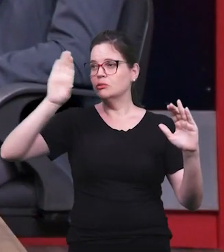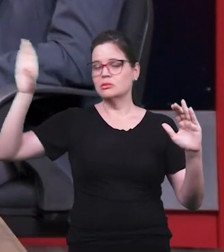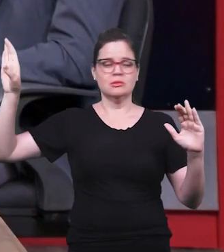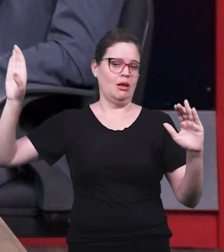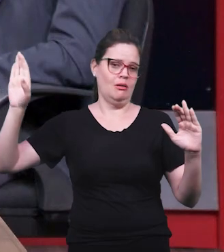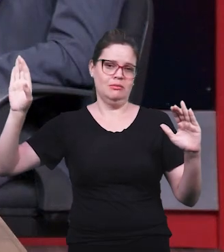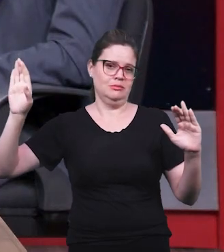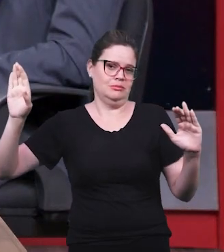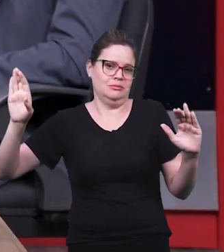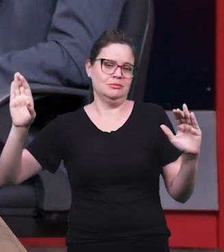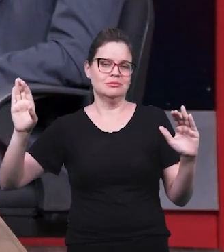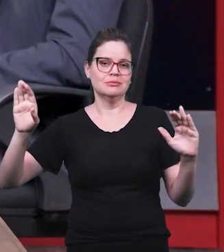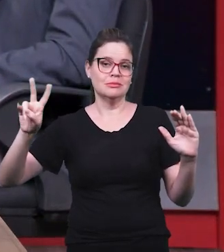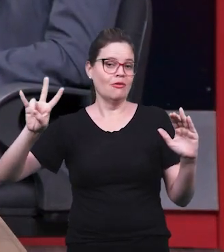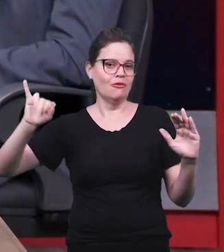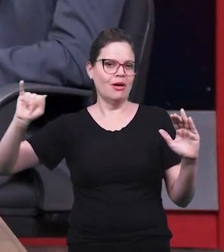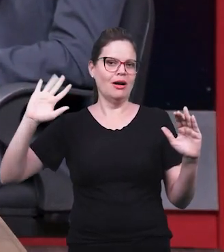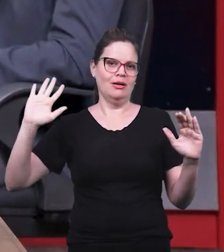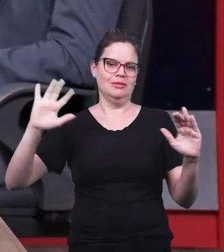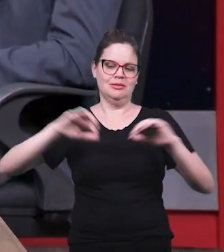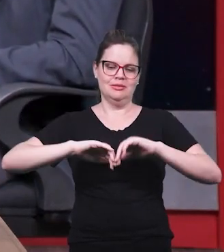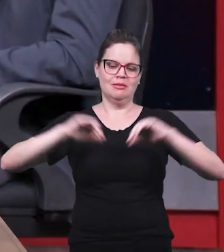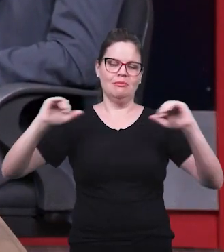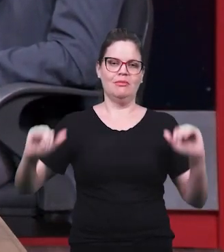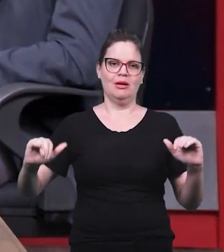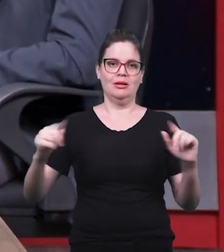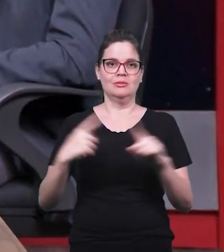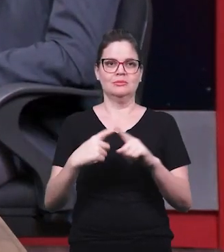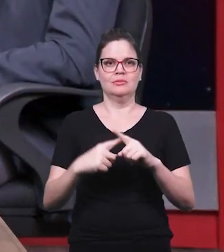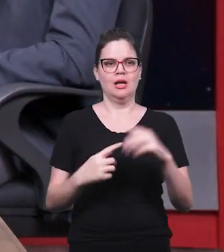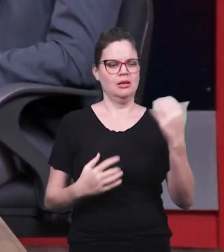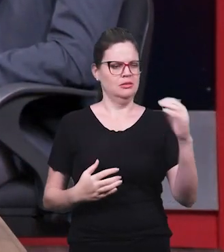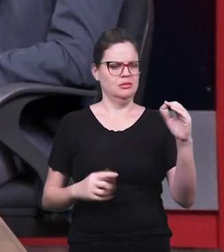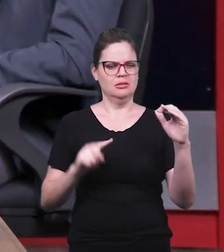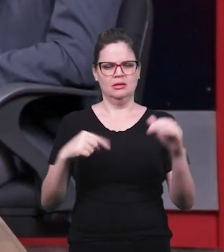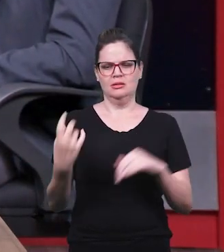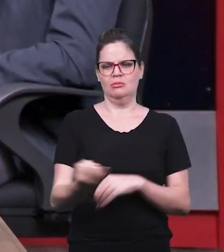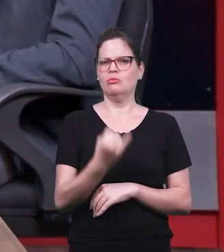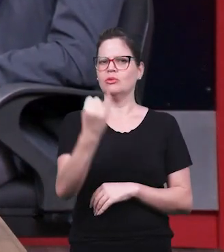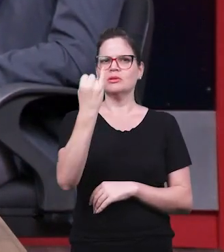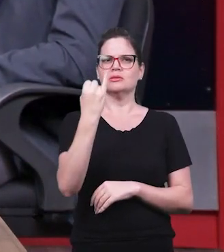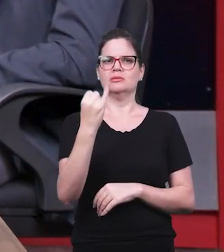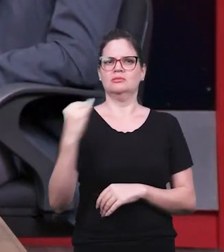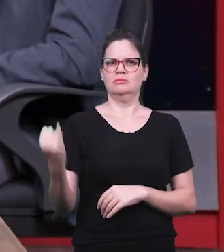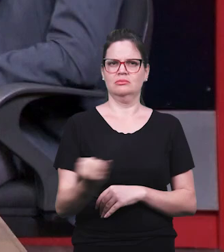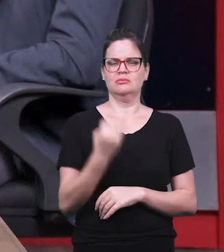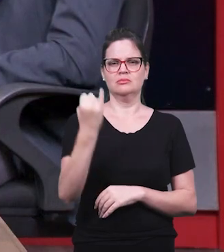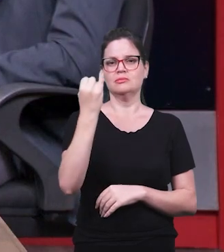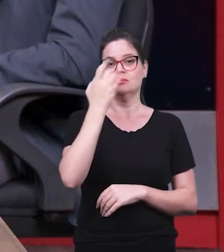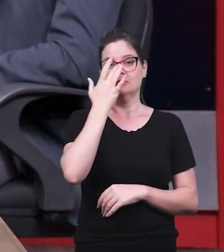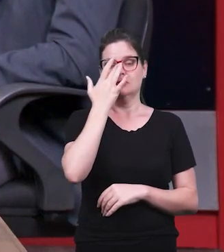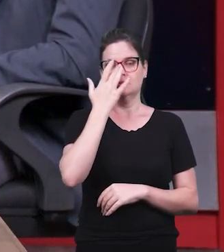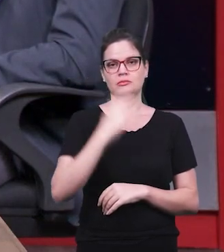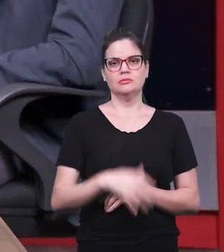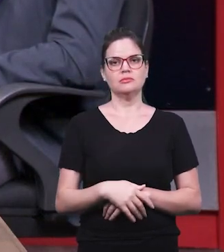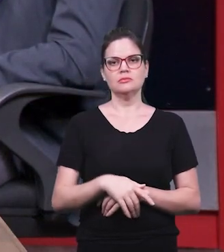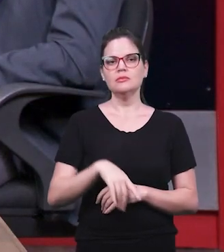vai trazer aquilo que são da eternidade. Que a ciência, para nós, é importantíssimo. Nós não temos